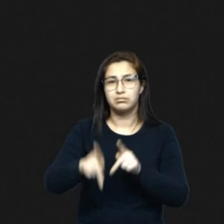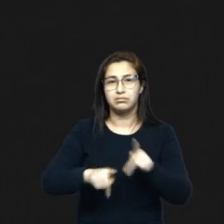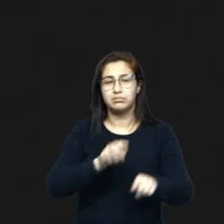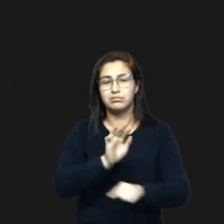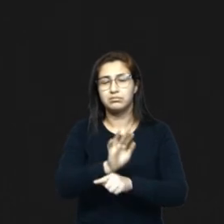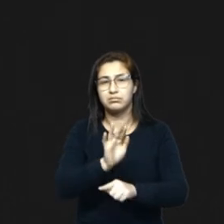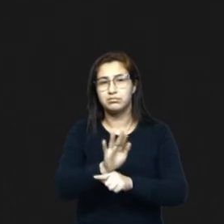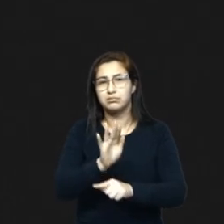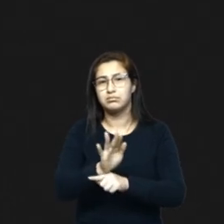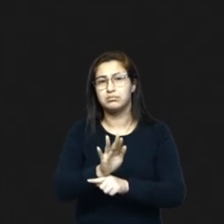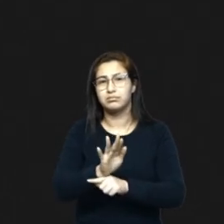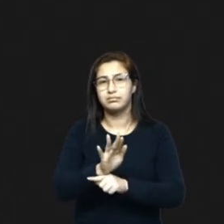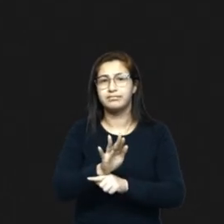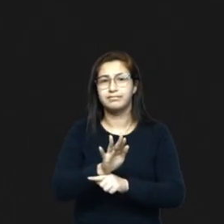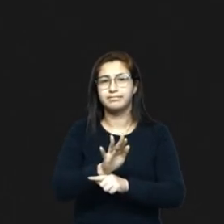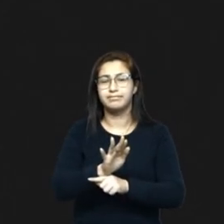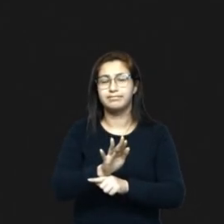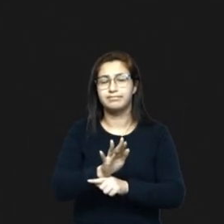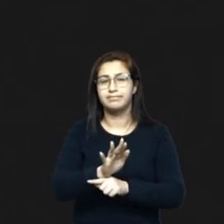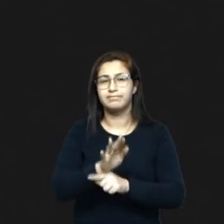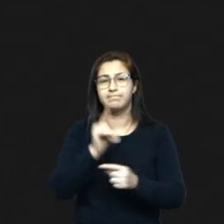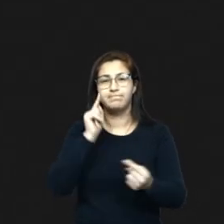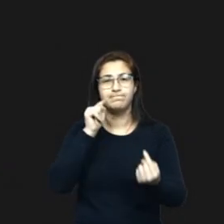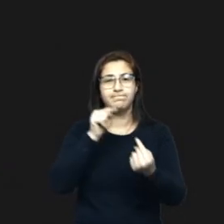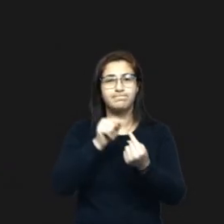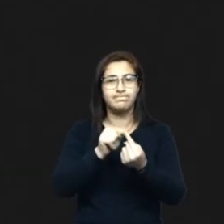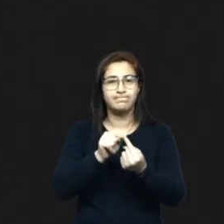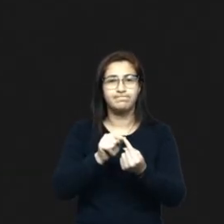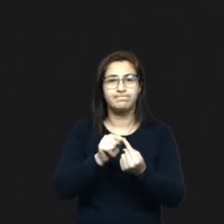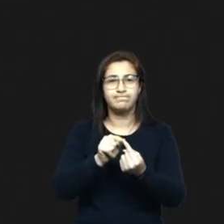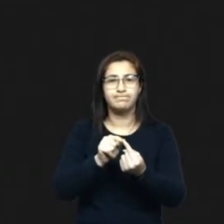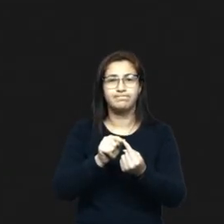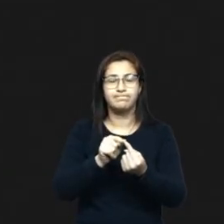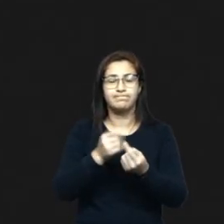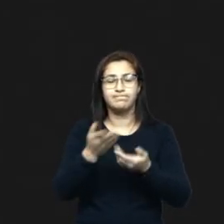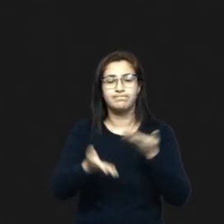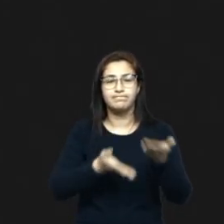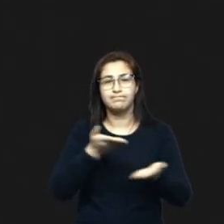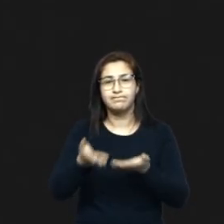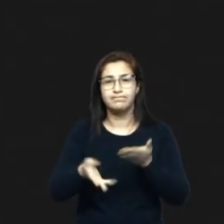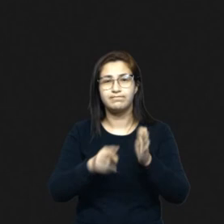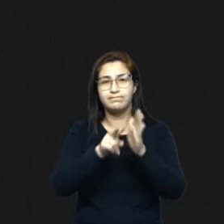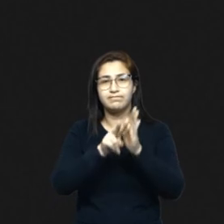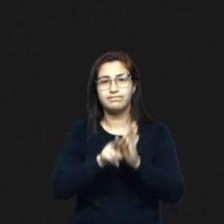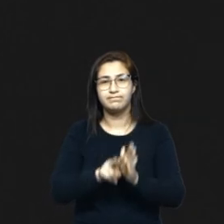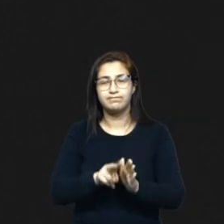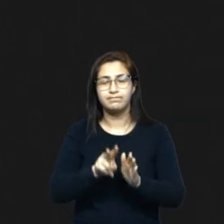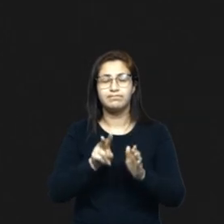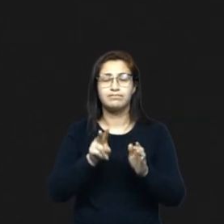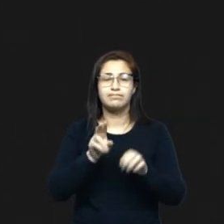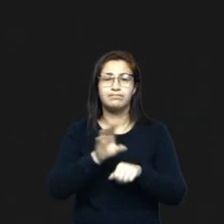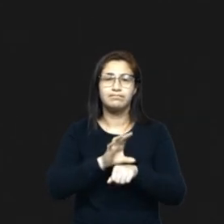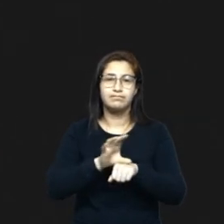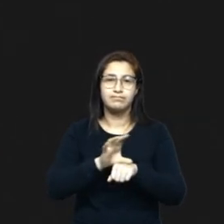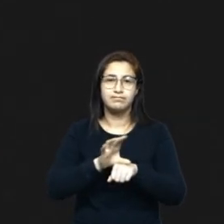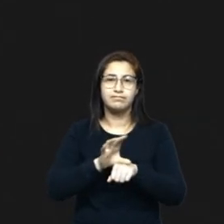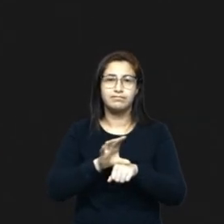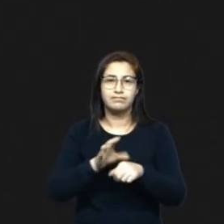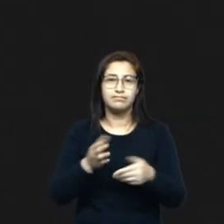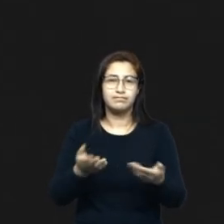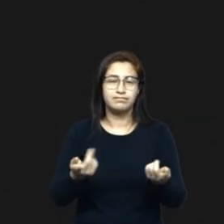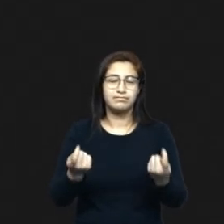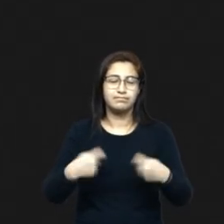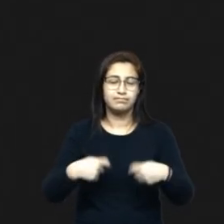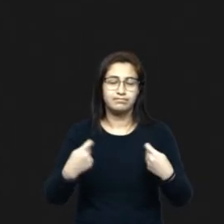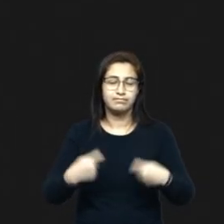sua missão de serem guardiões da Constituição, é importante que nesse momento eles se sensibilizem